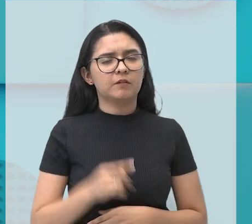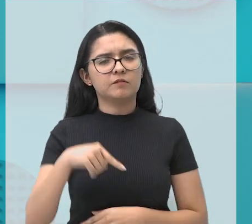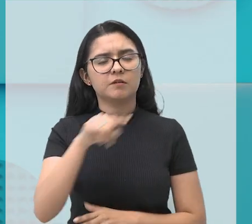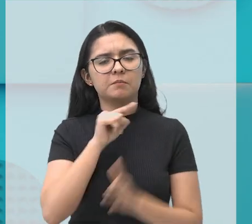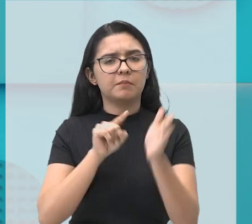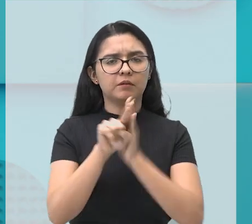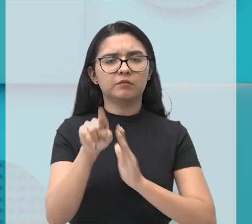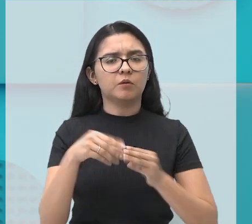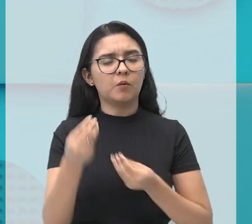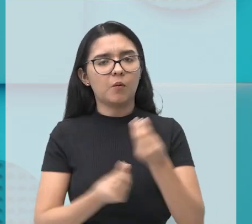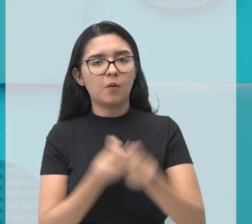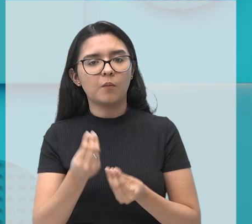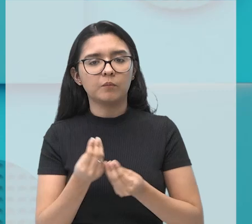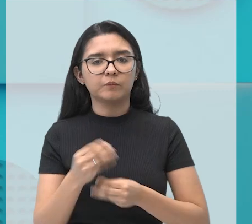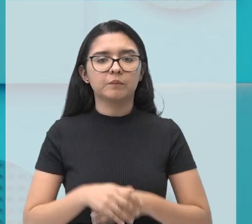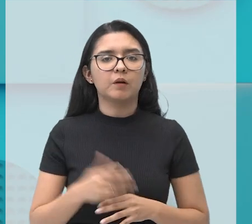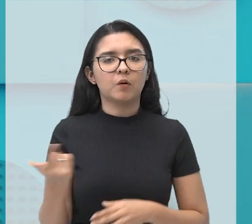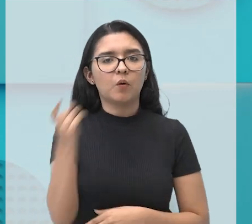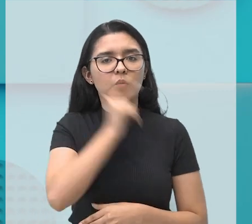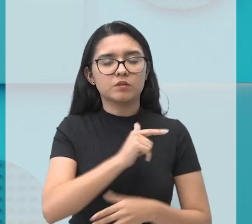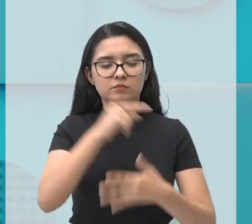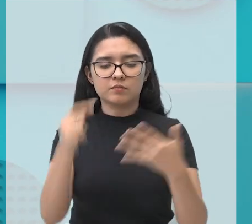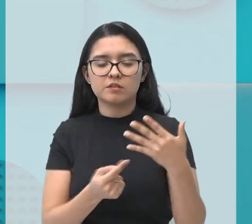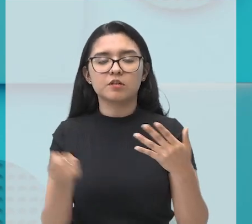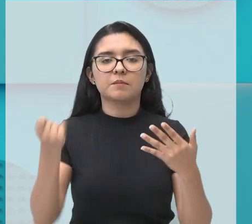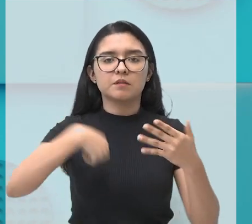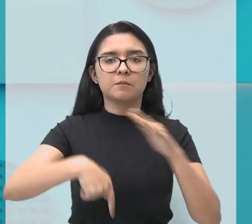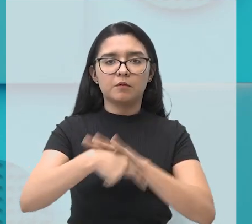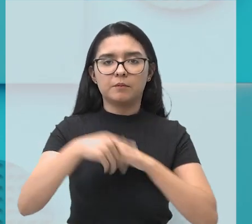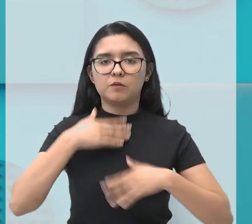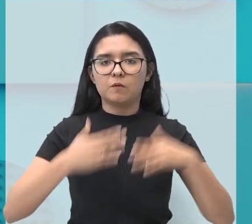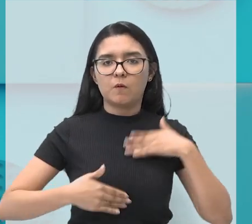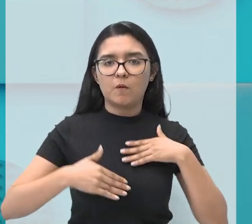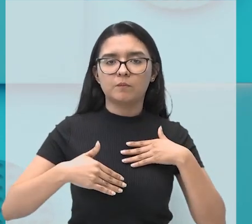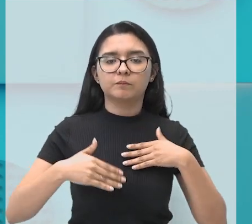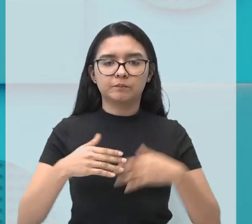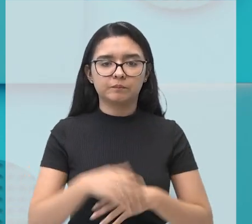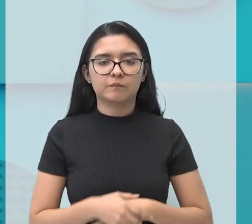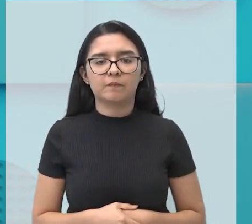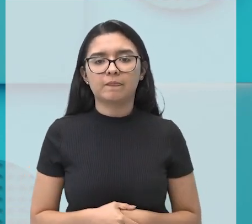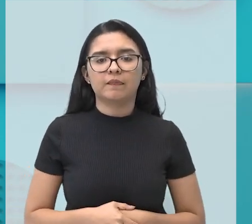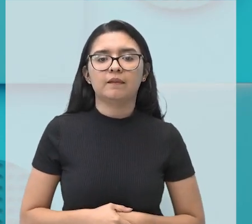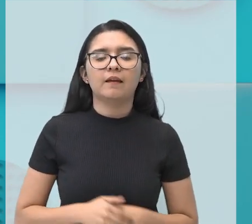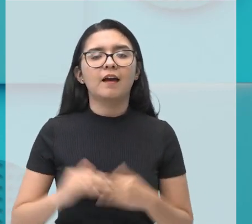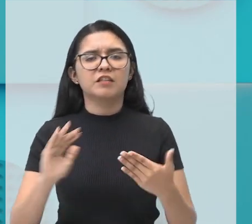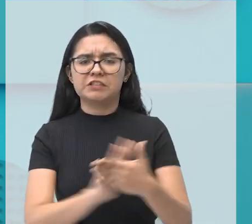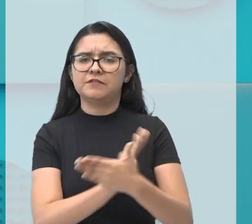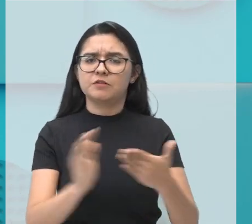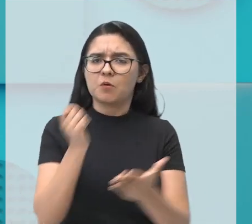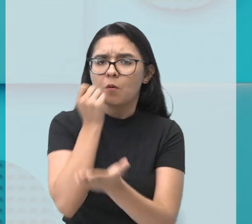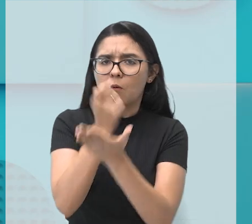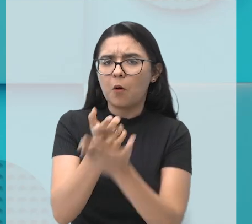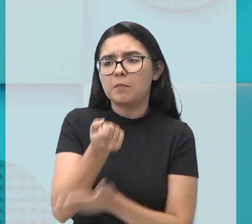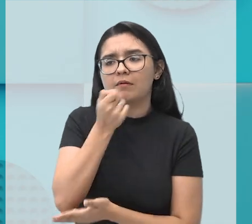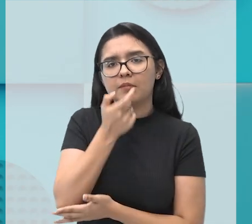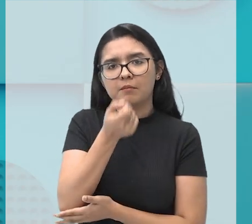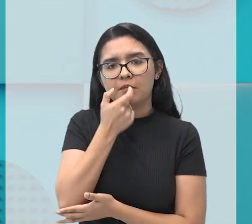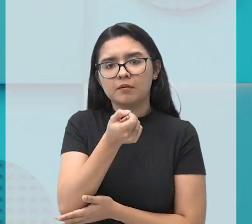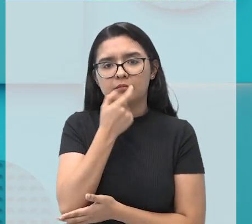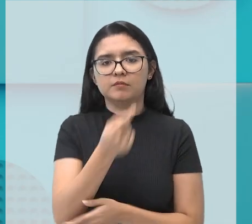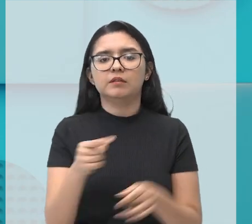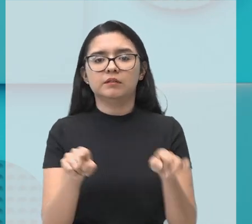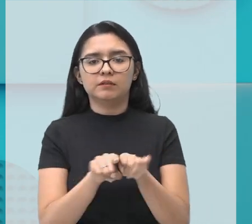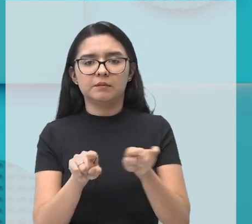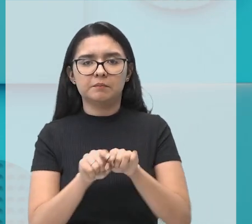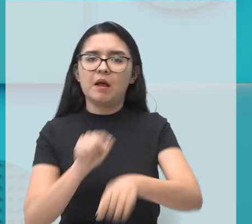se perguntando como faz para adquirir essas capacidades físicas, de repente compra um medicamento, toma as pílulinhas de